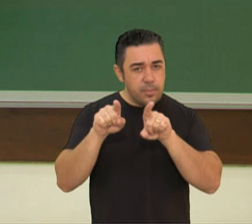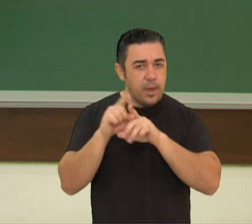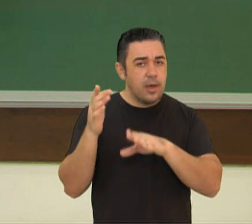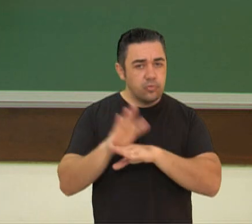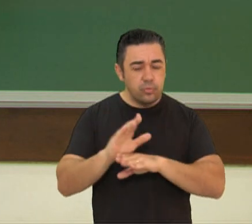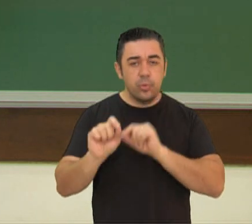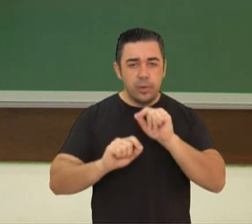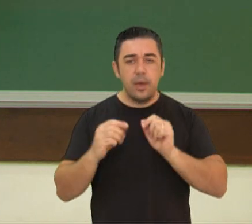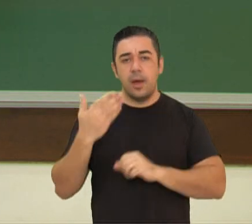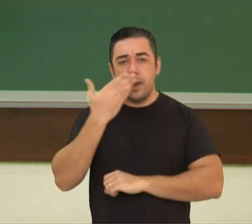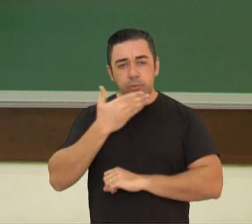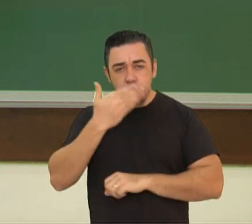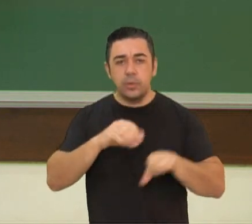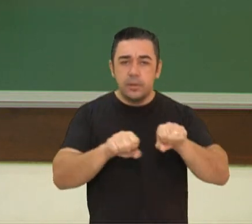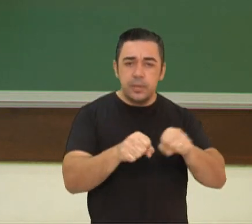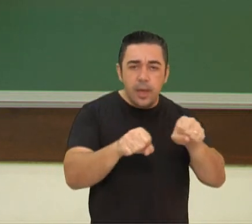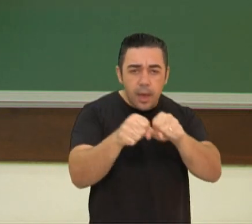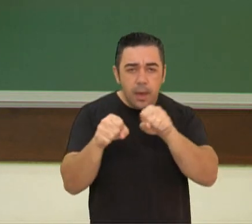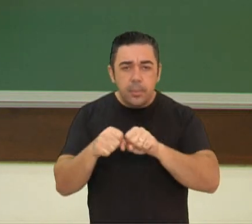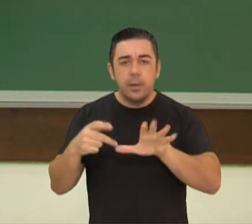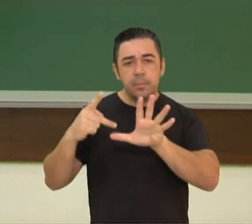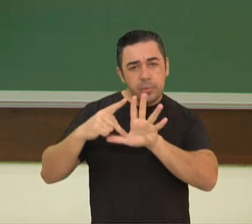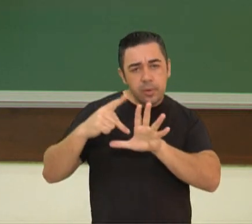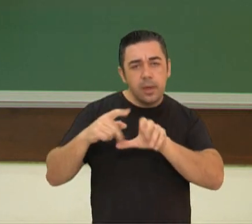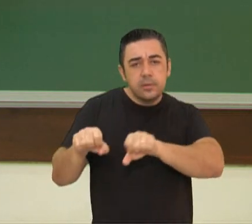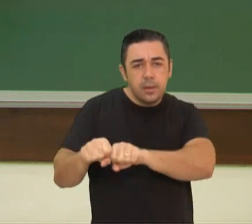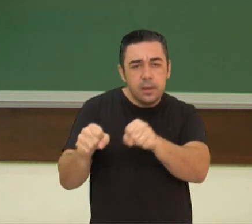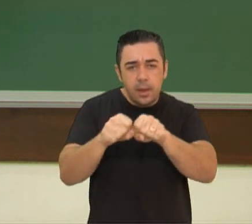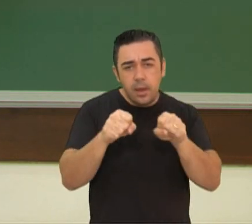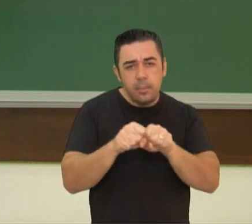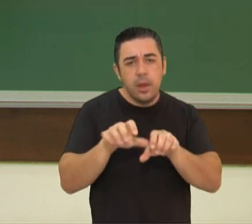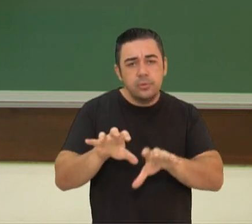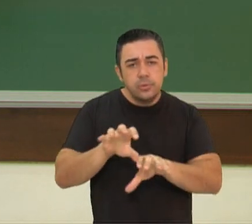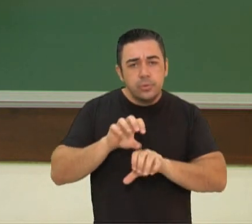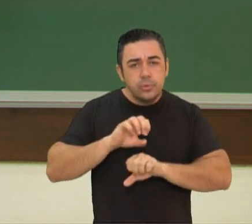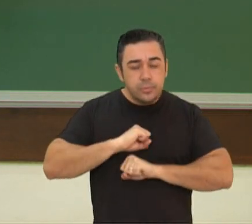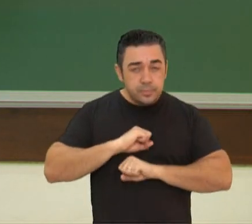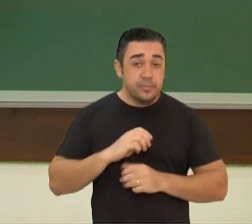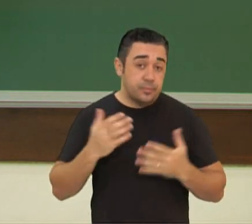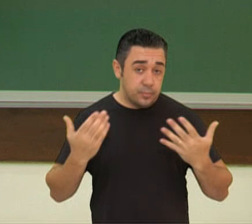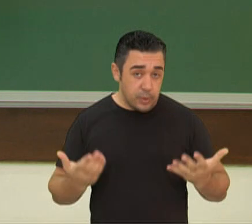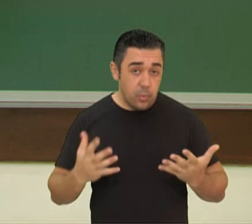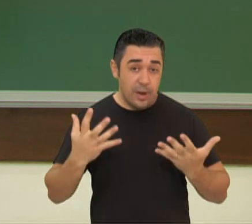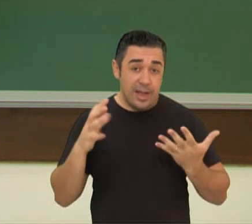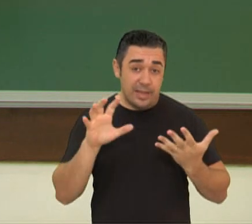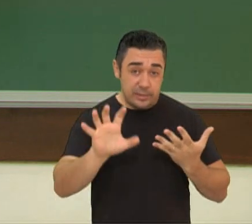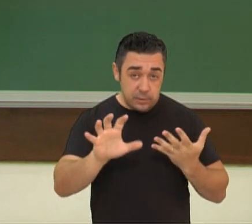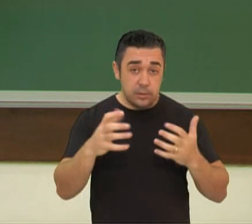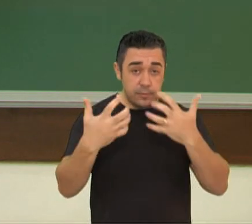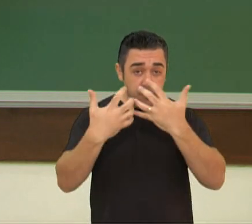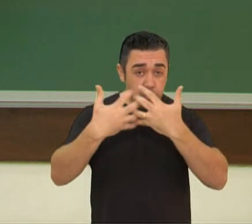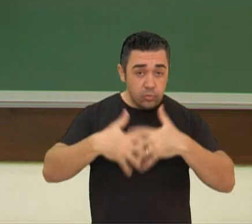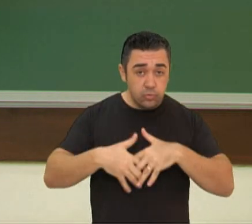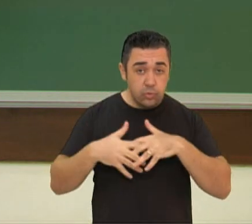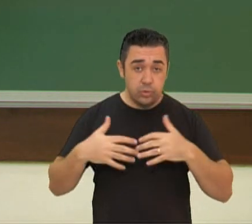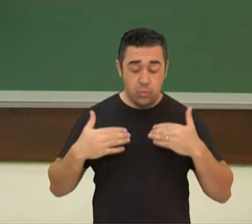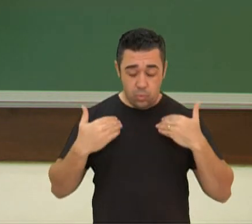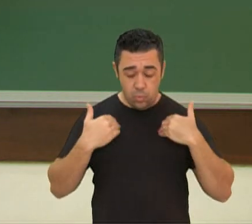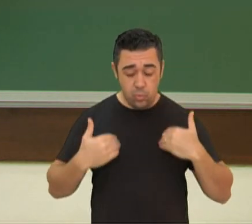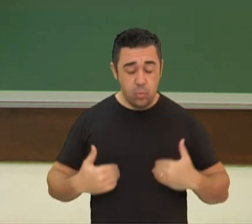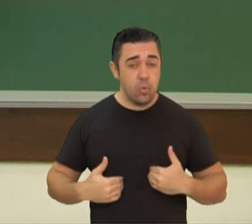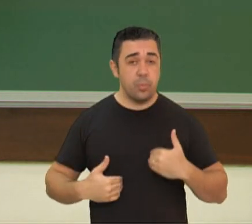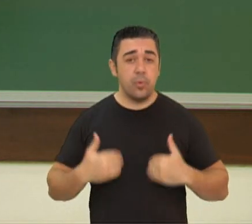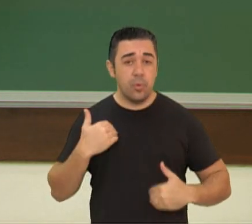nos açúcares, nas proteínas. Então, a ideia do nosso organismo é lançar essas secreções